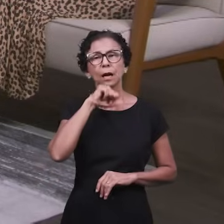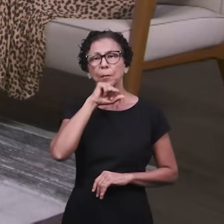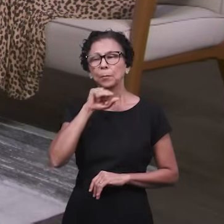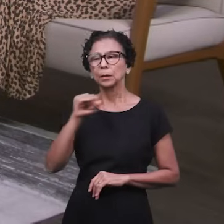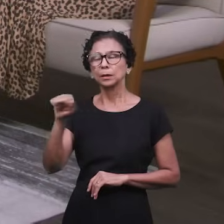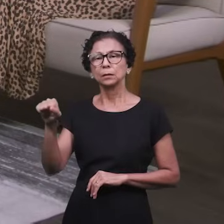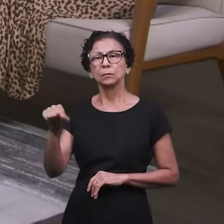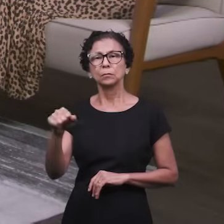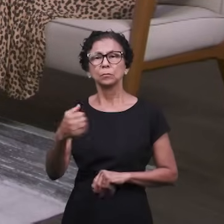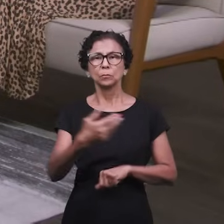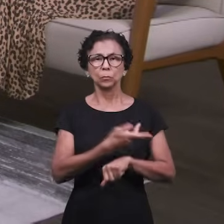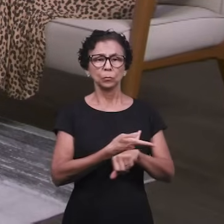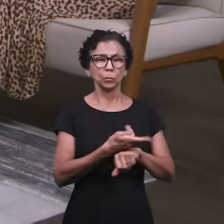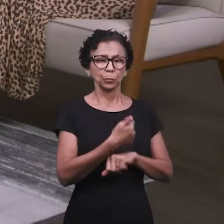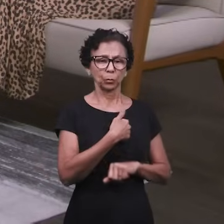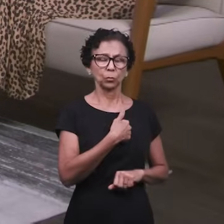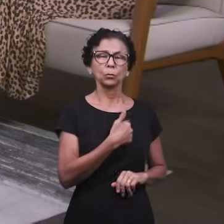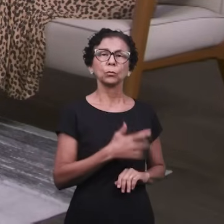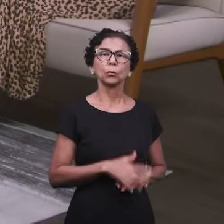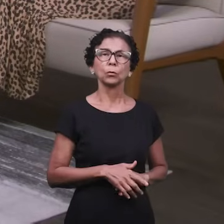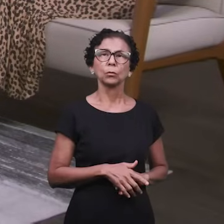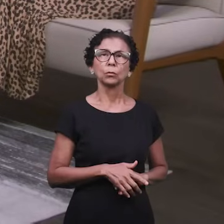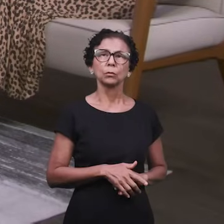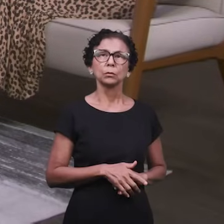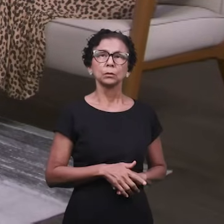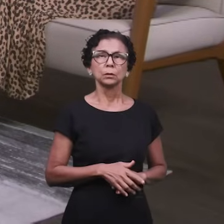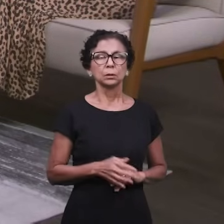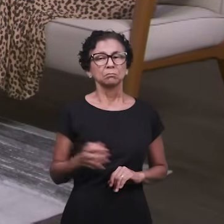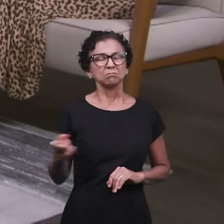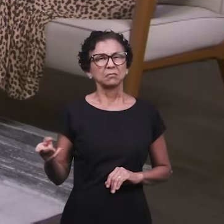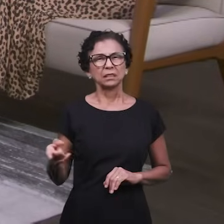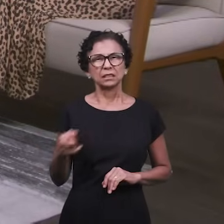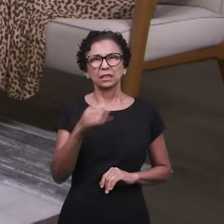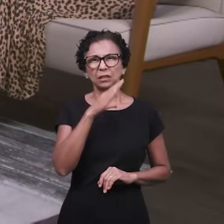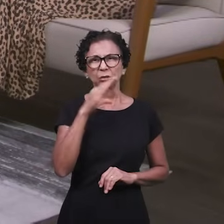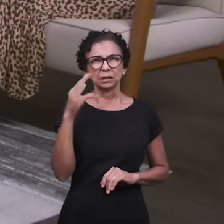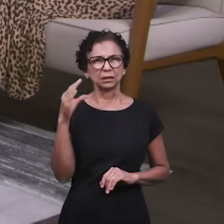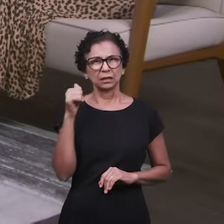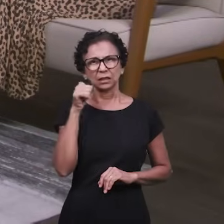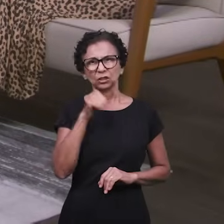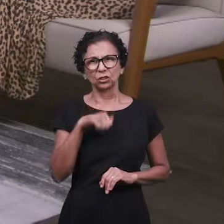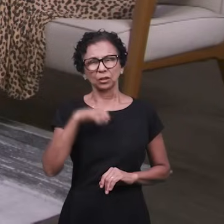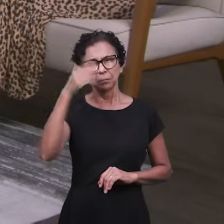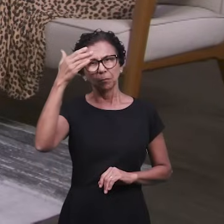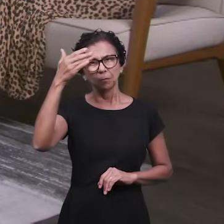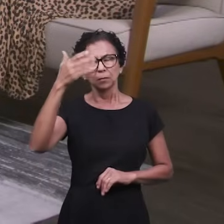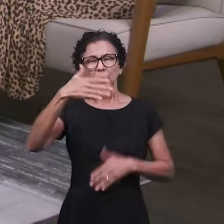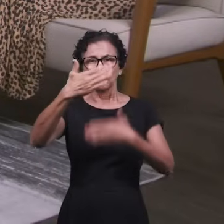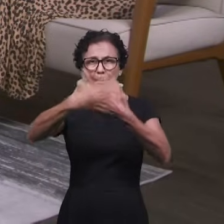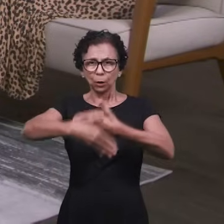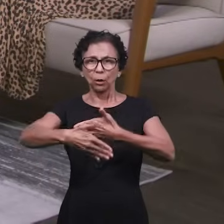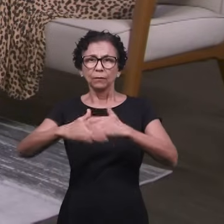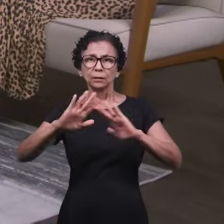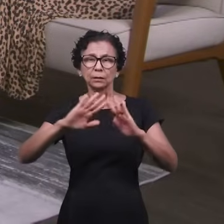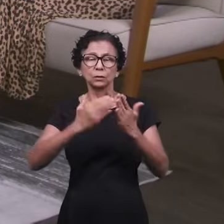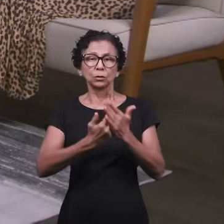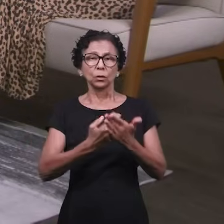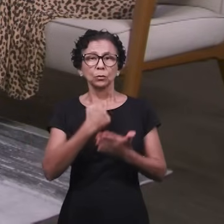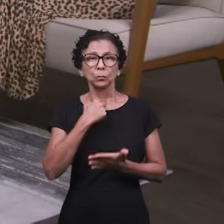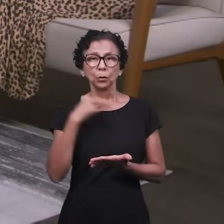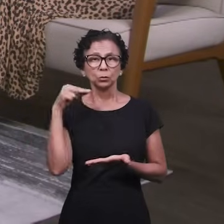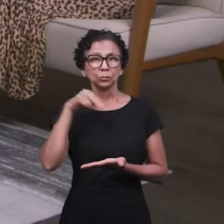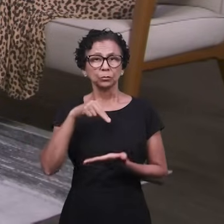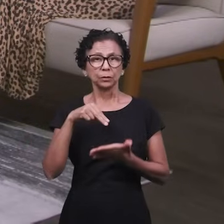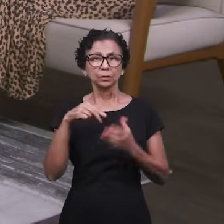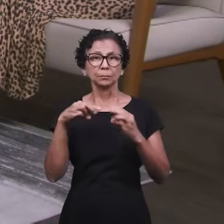procurar. Veio no Unido, só que com a filha menor, ela não pôde vir, porque tinha provas, uma série de questões no colégio. E